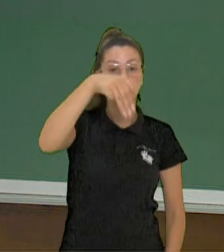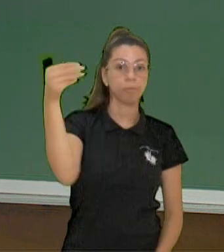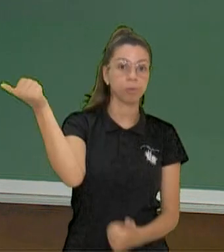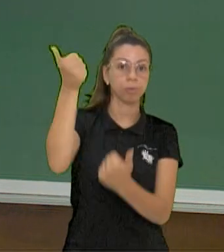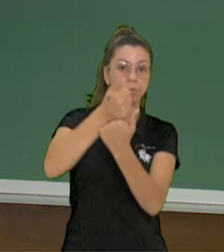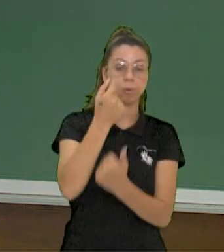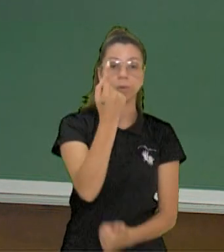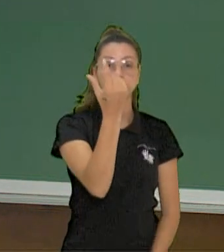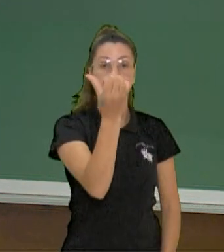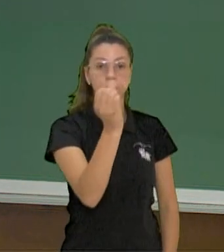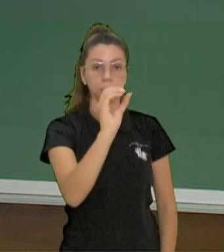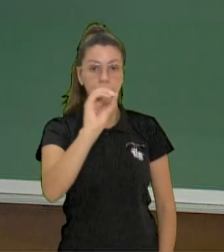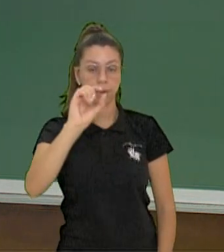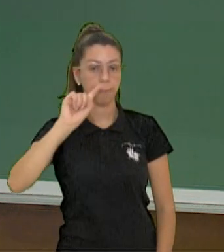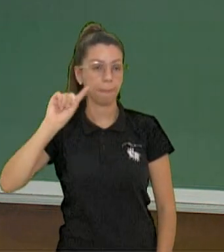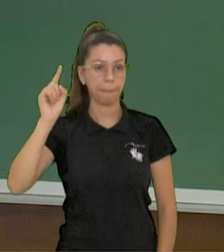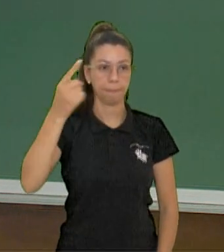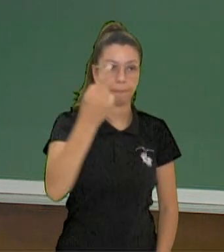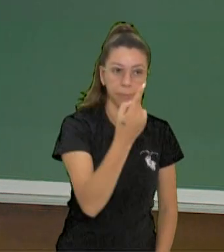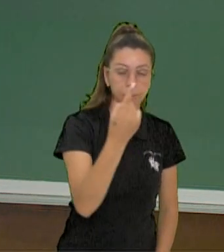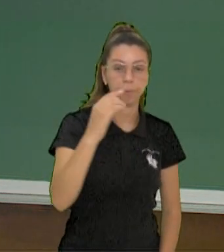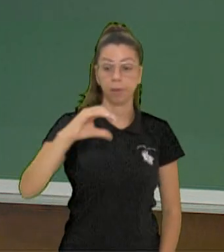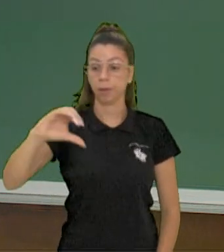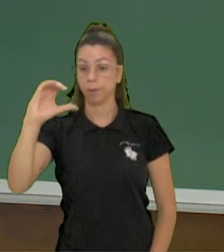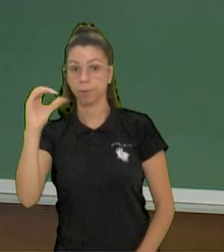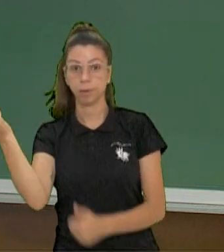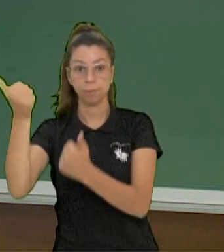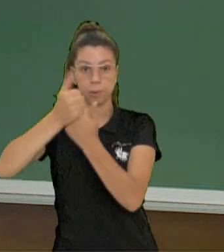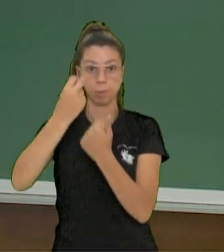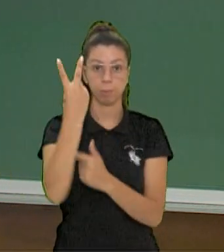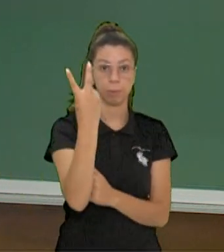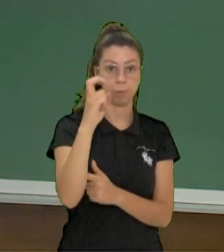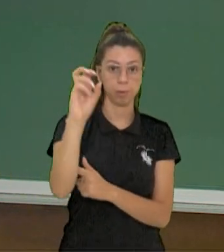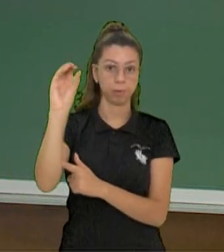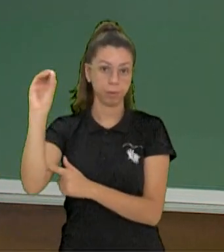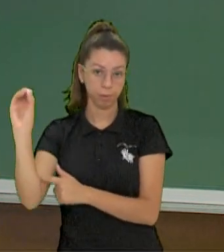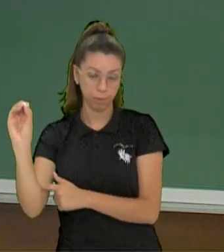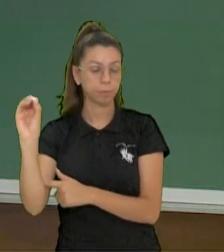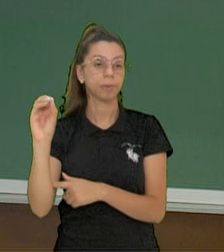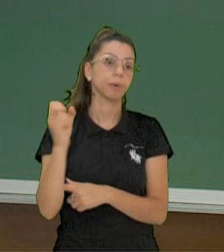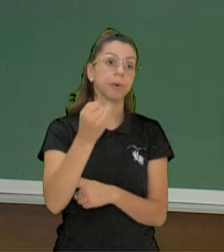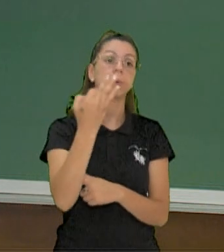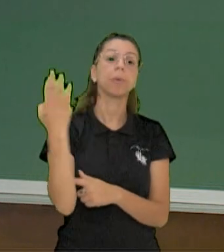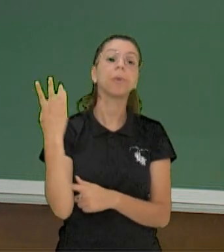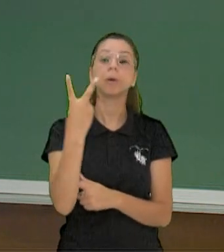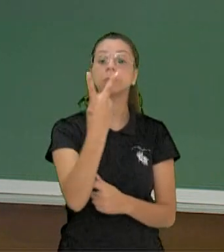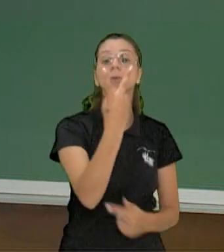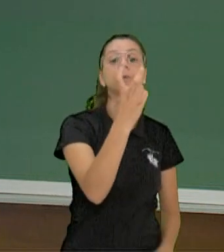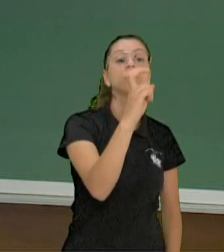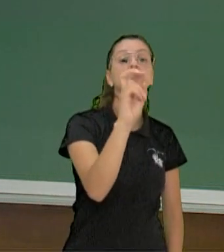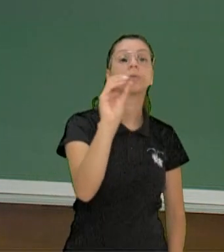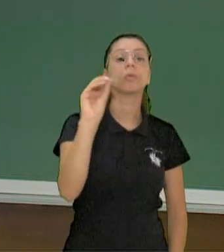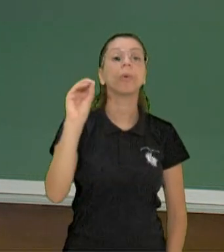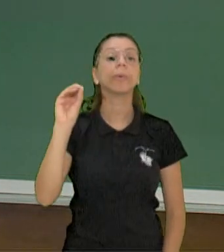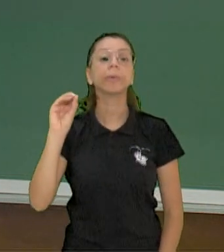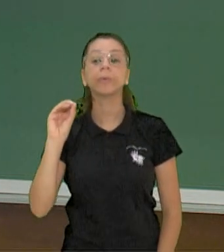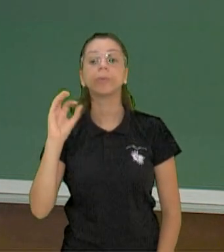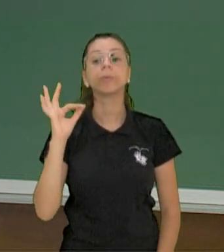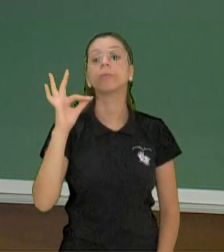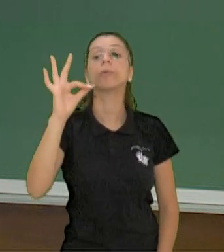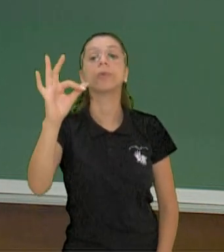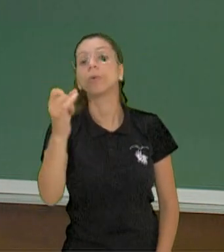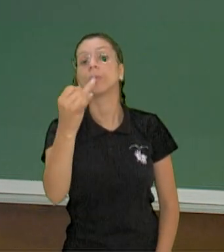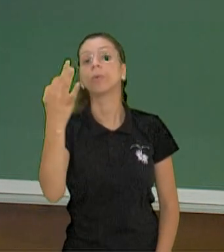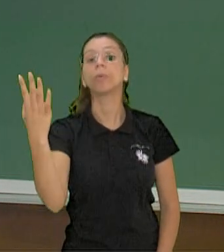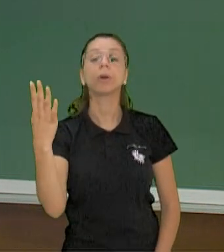por 2.500. Então, vamos em busca agora de quanto tempo esse capital de 2.500 vai produzir um